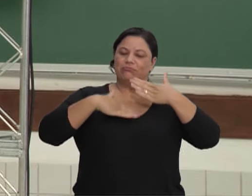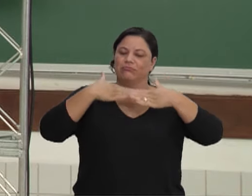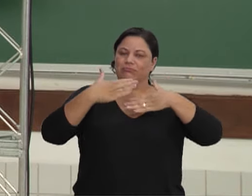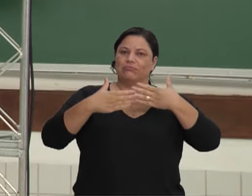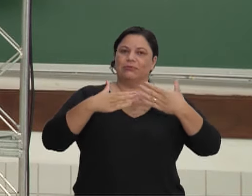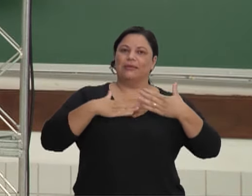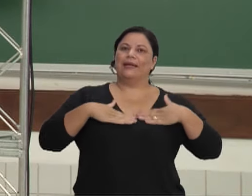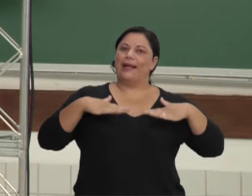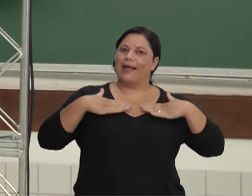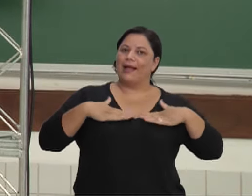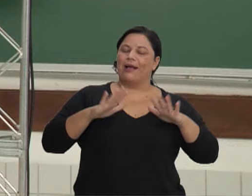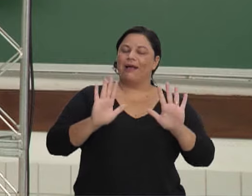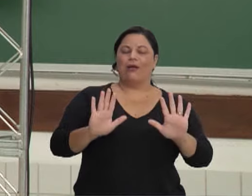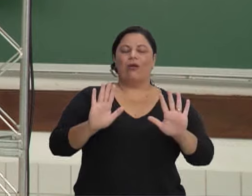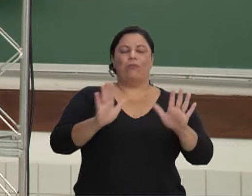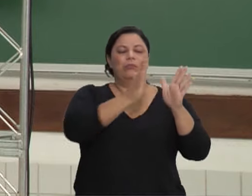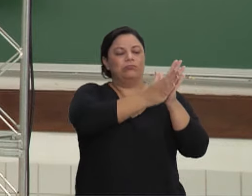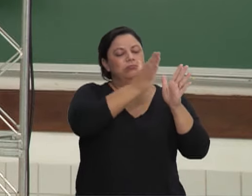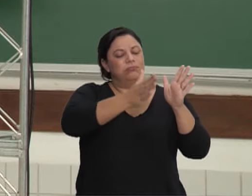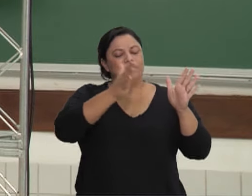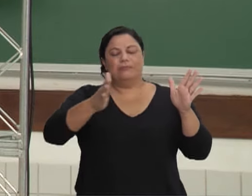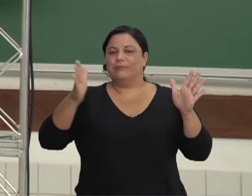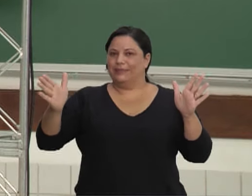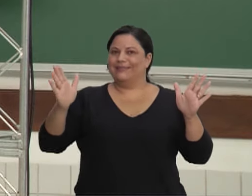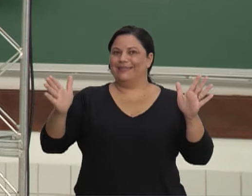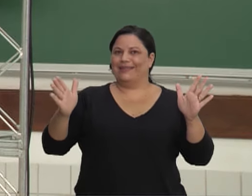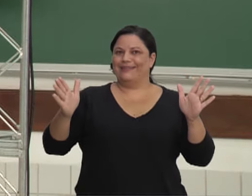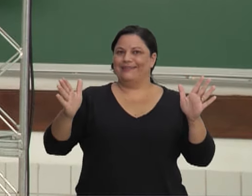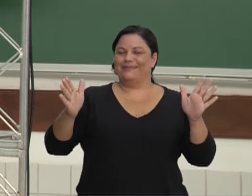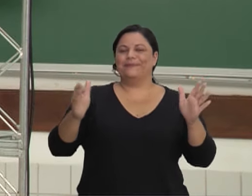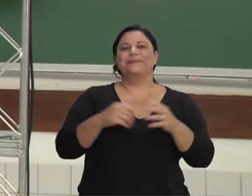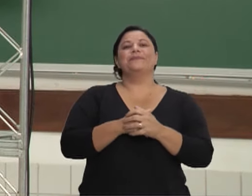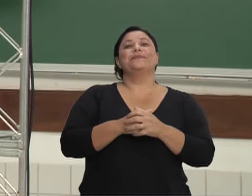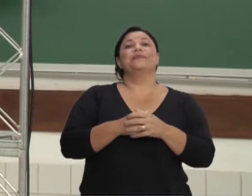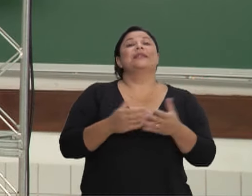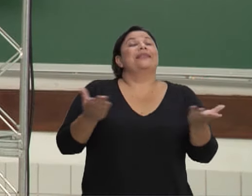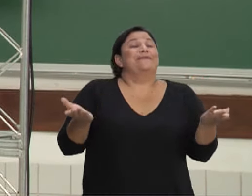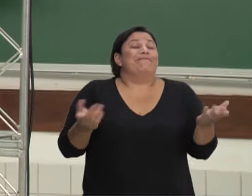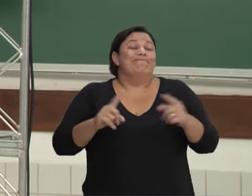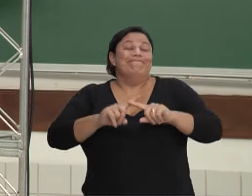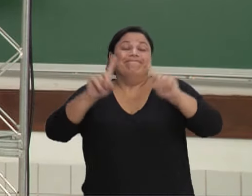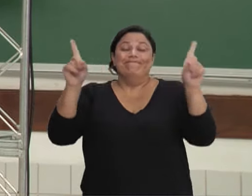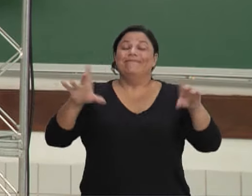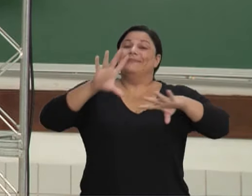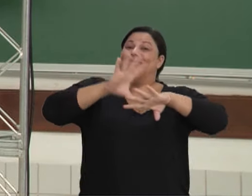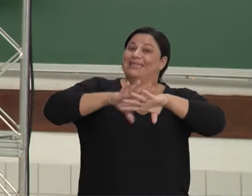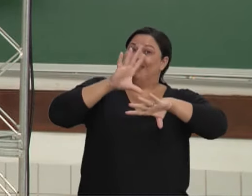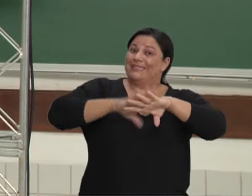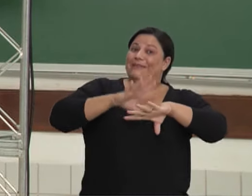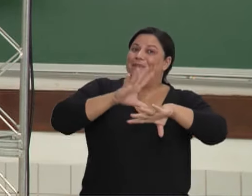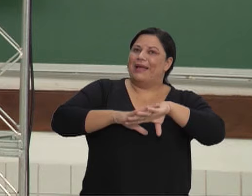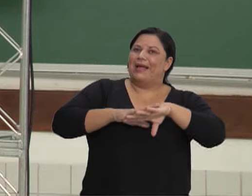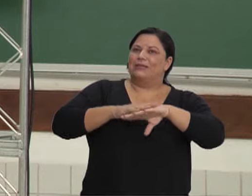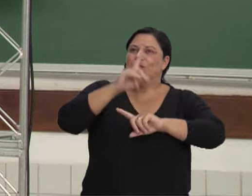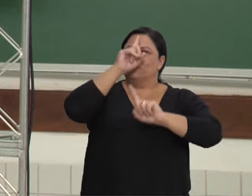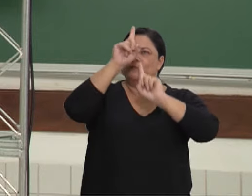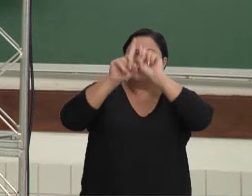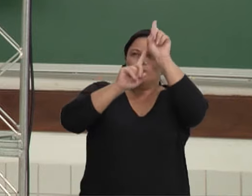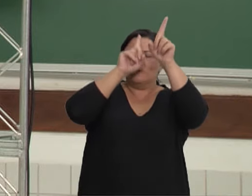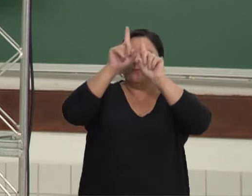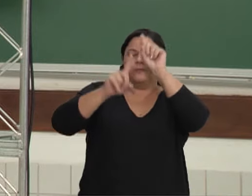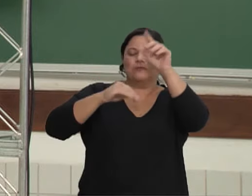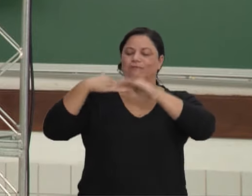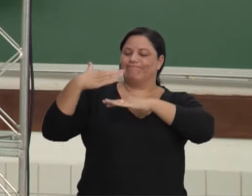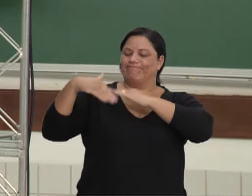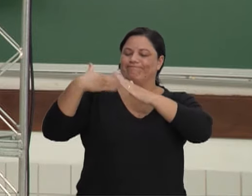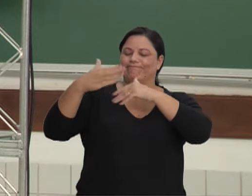dessa forma. Porém, a matemática, ela cria mecanismos, né? A gente vai desenvolvendo mecanismos para facilitar a